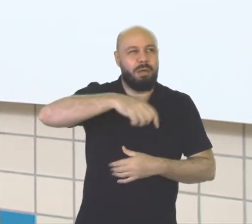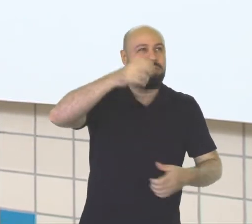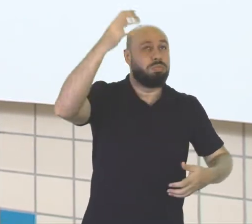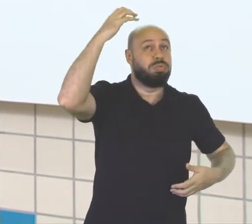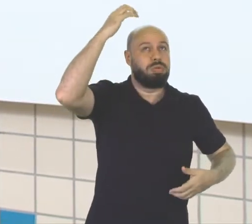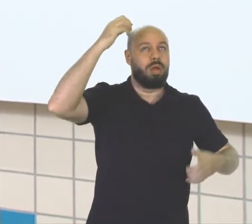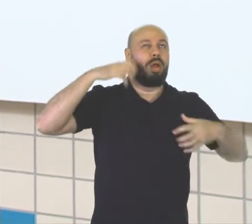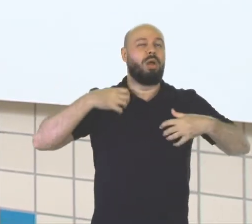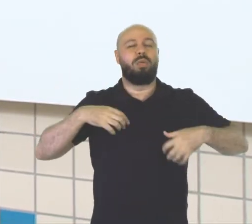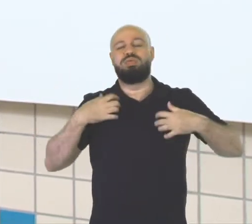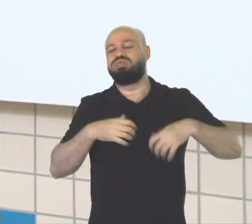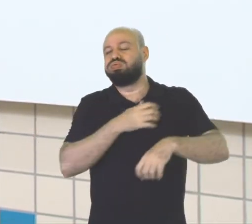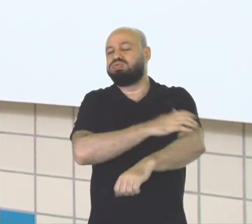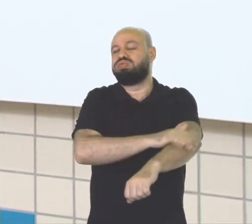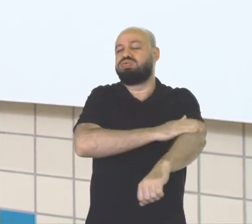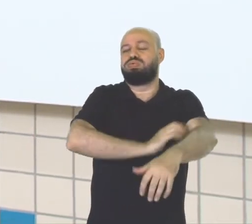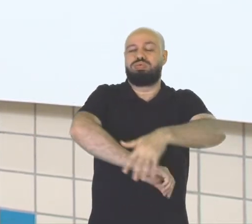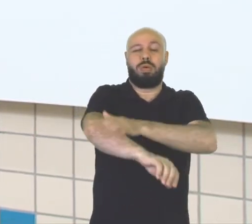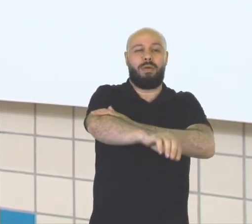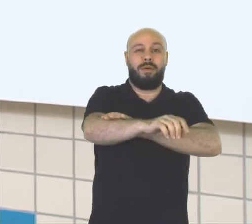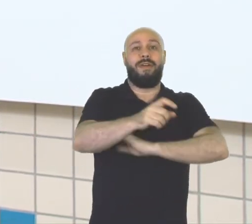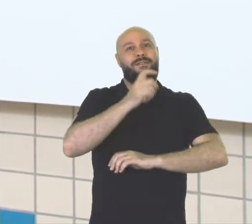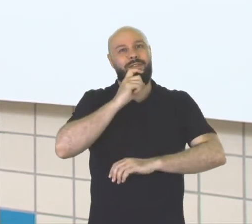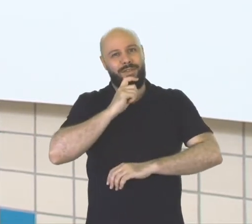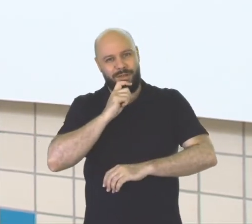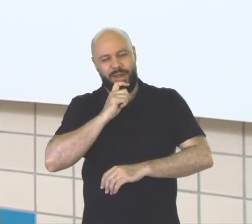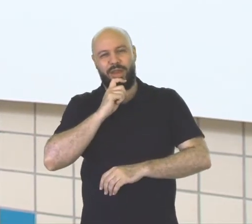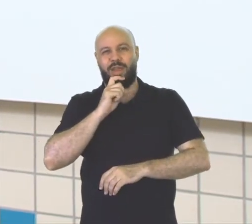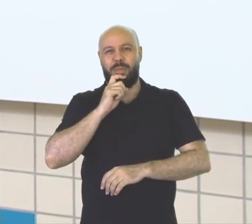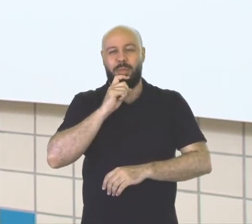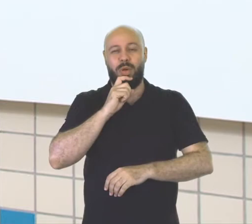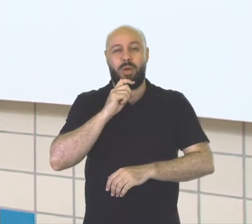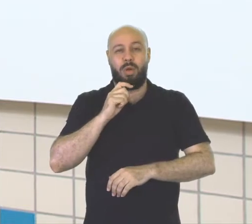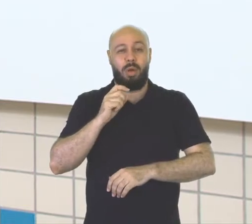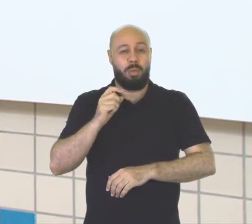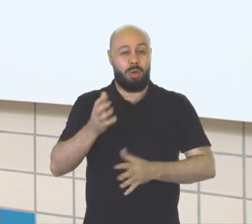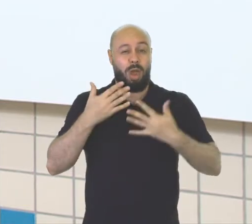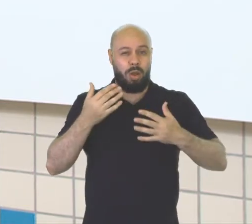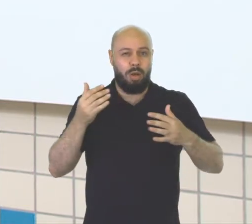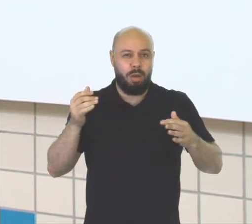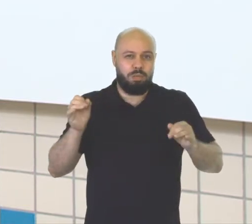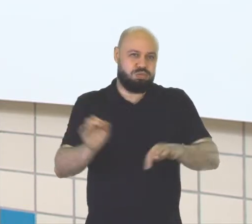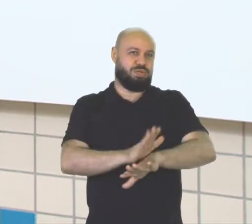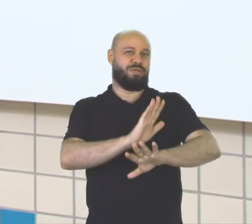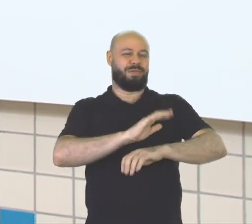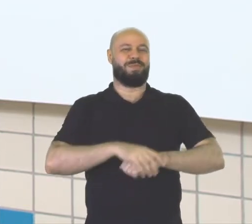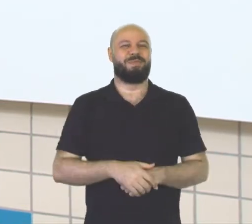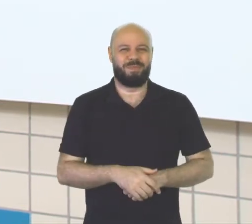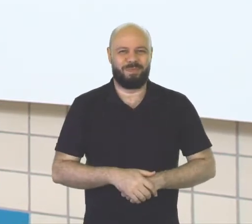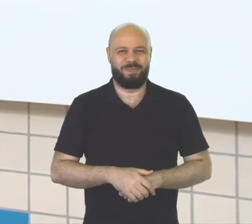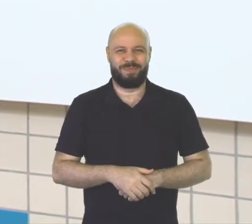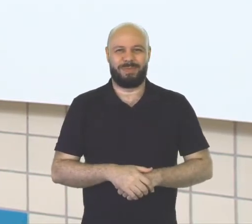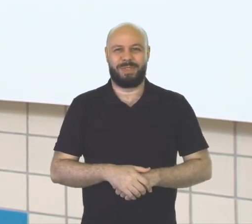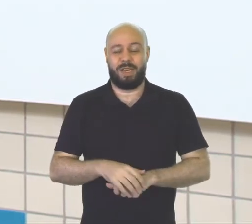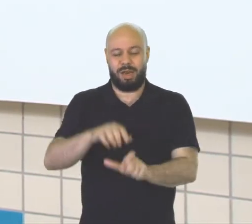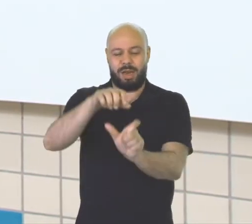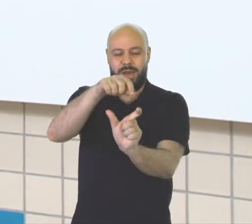banho, obviamente um banho frio para matar o calor. So expressa, nesse caso aí,